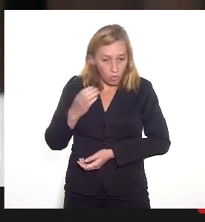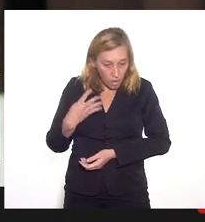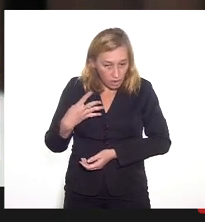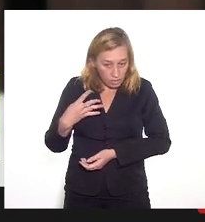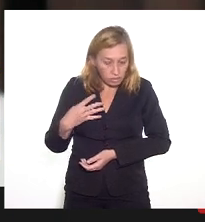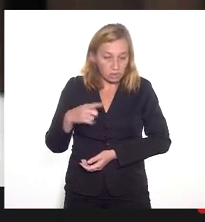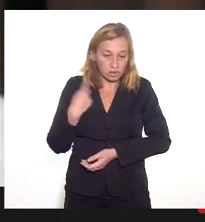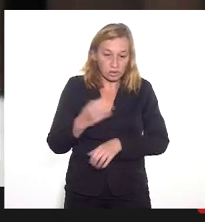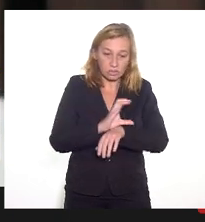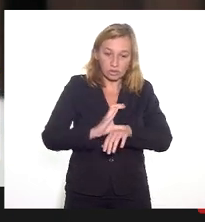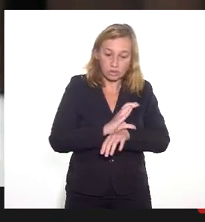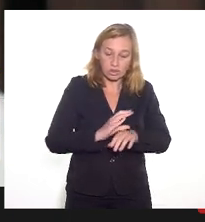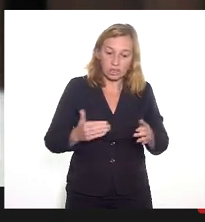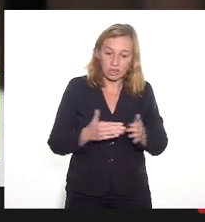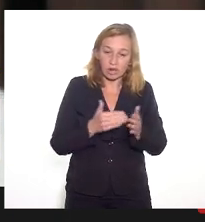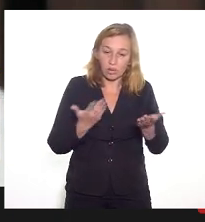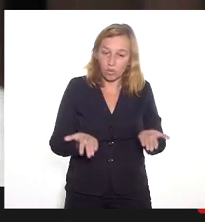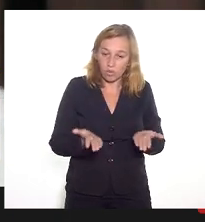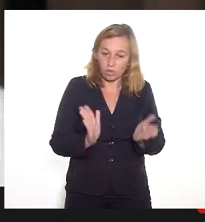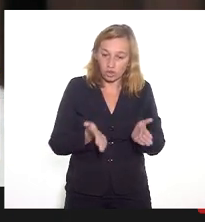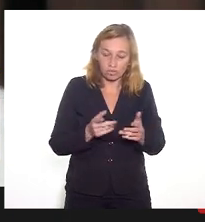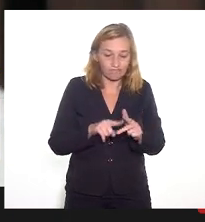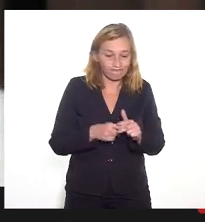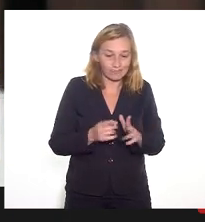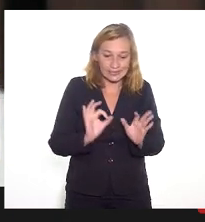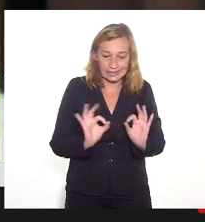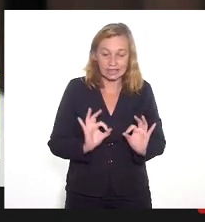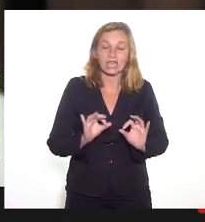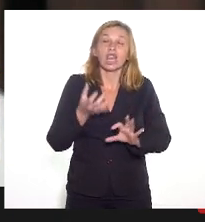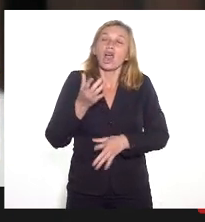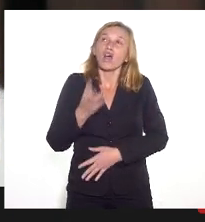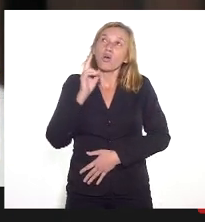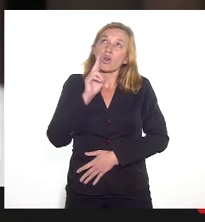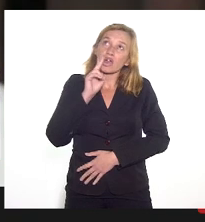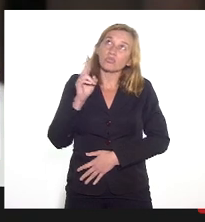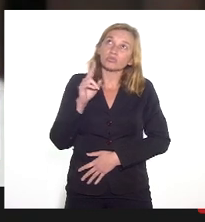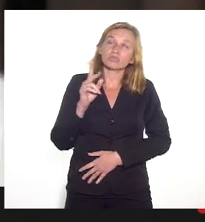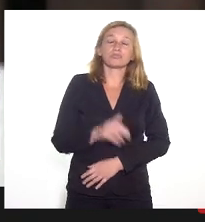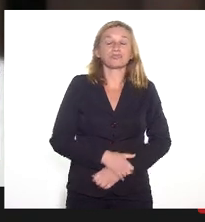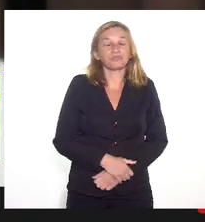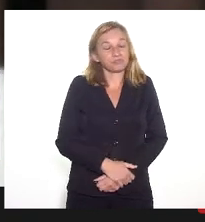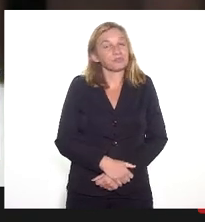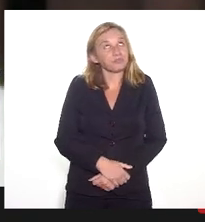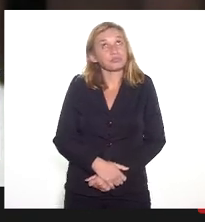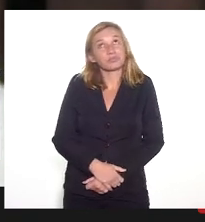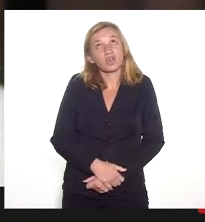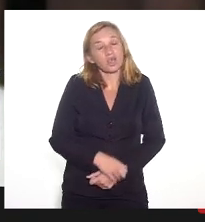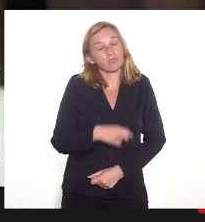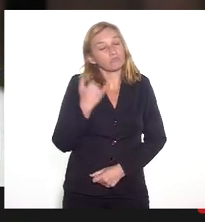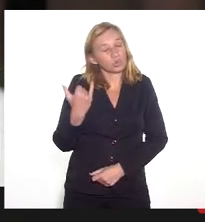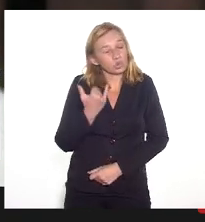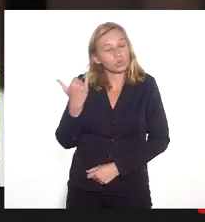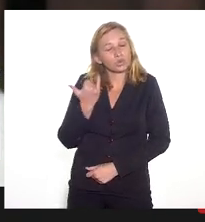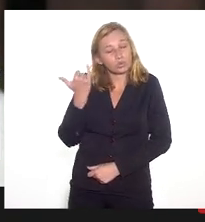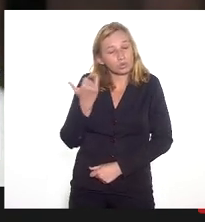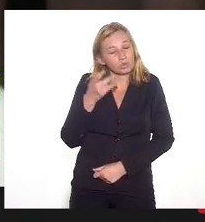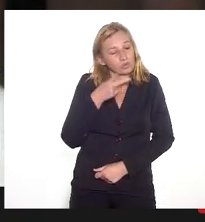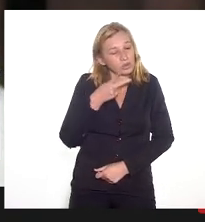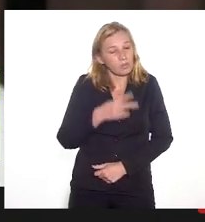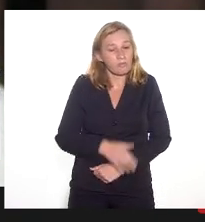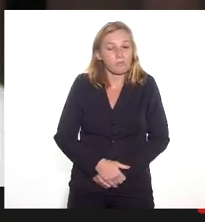foram regulamentados. Eu lembro, para além dessa história, e é importante que se ressalte